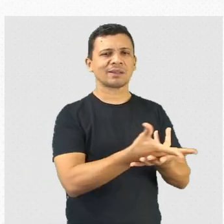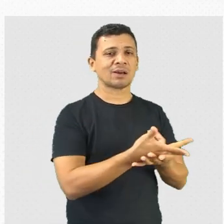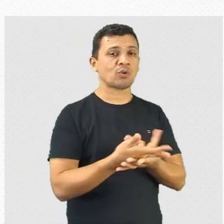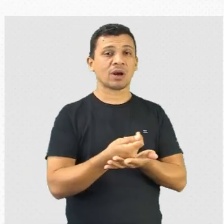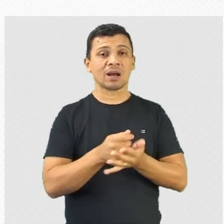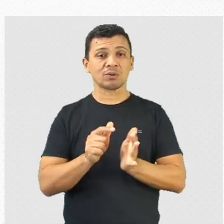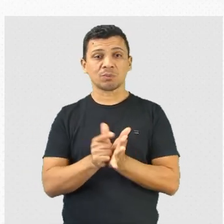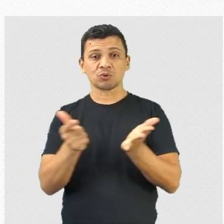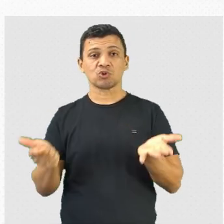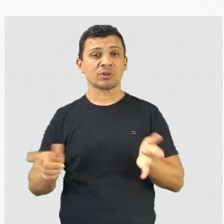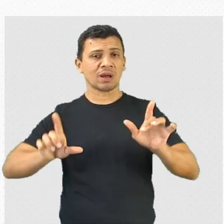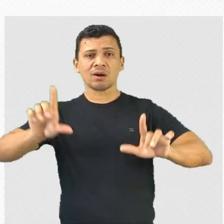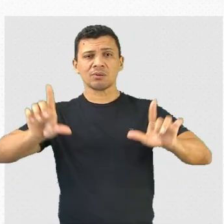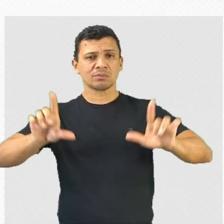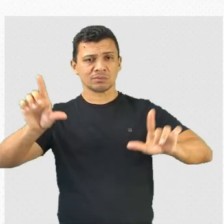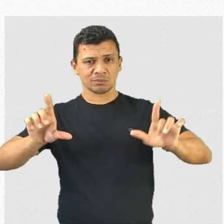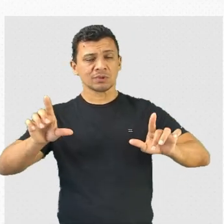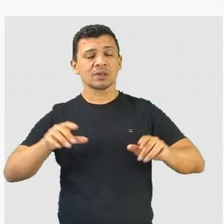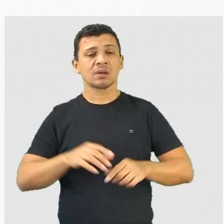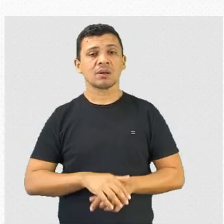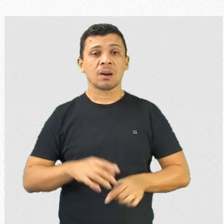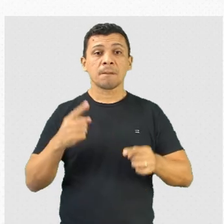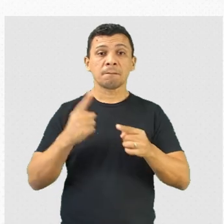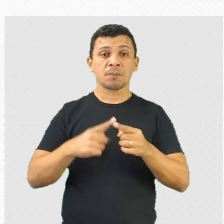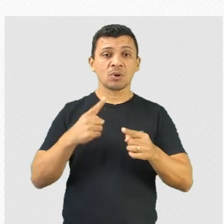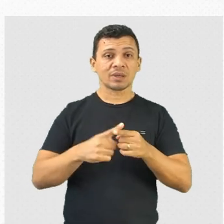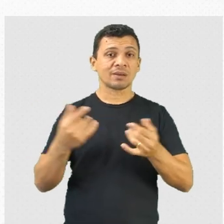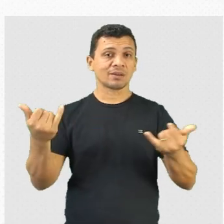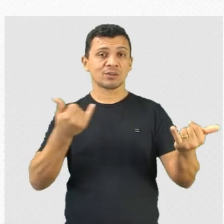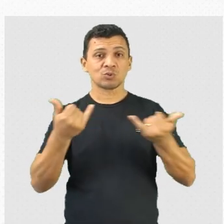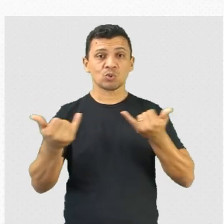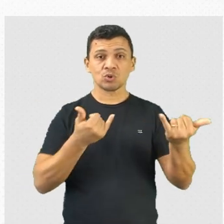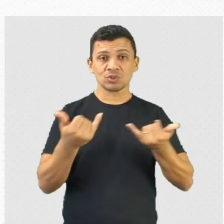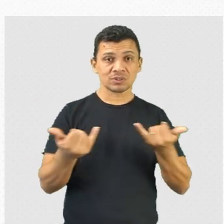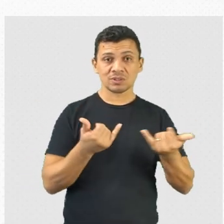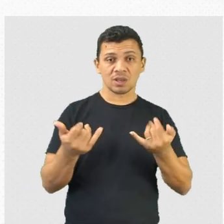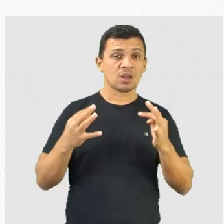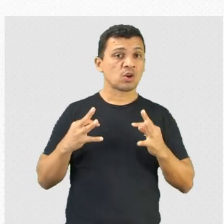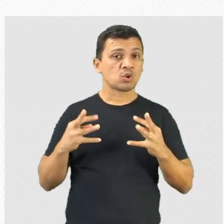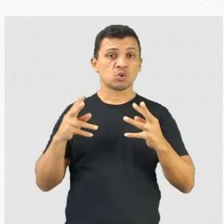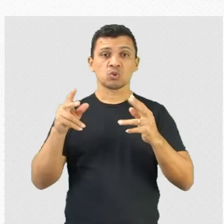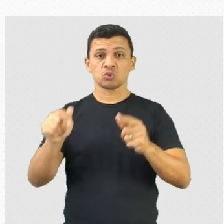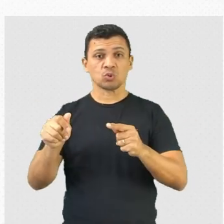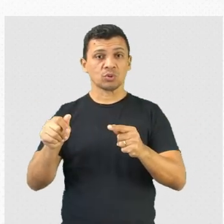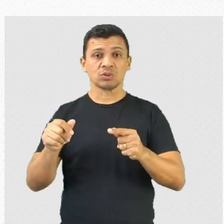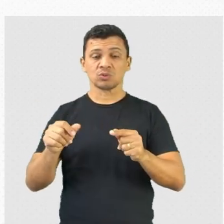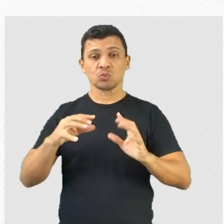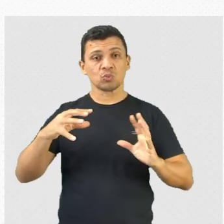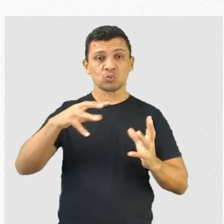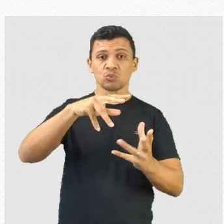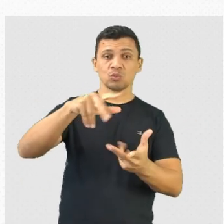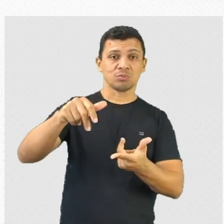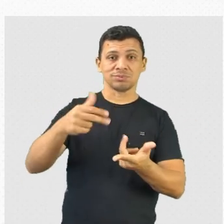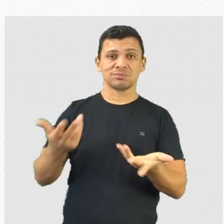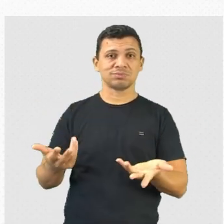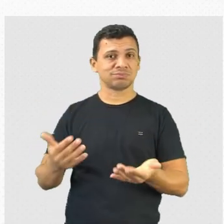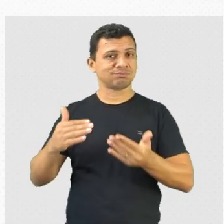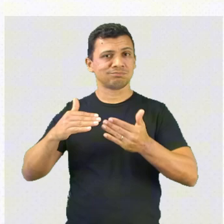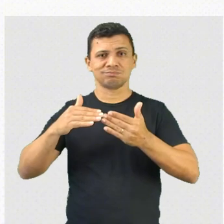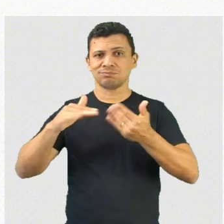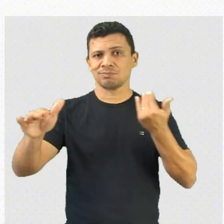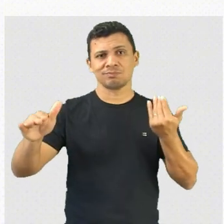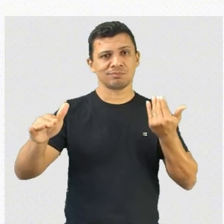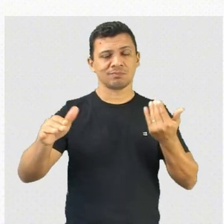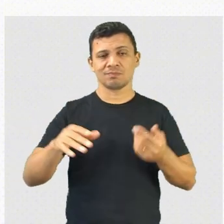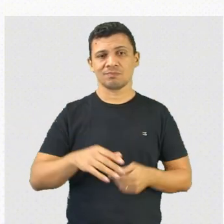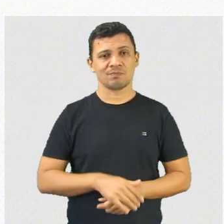jornal, né, daquela emissora, porque as notícias não cabem. Todas as notícias do mundo, obviamente, é impossível, mas não